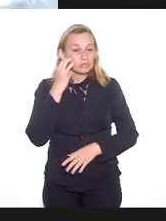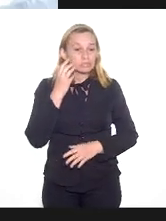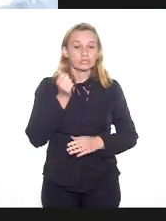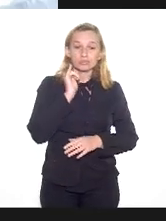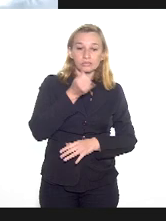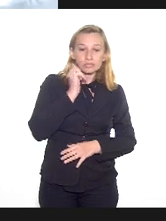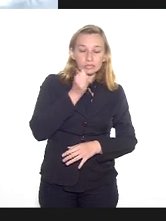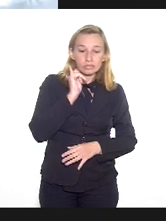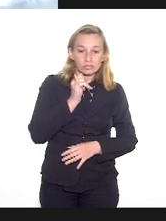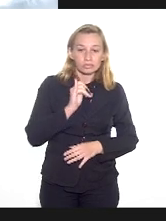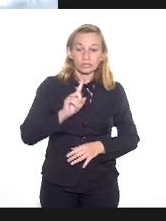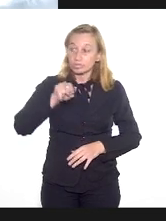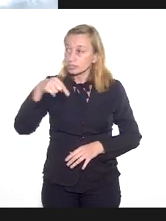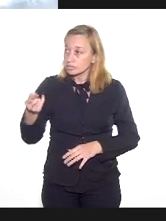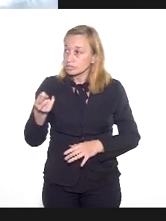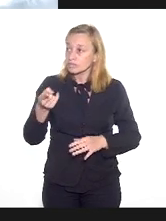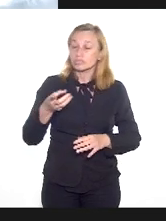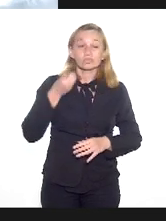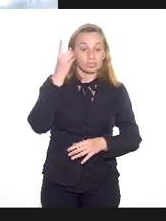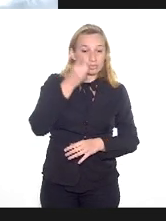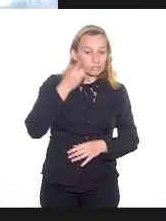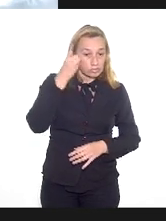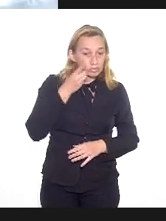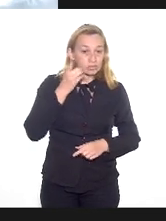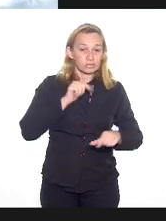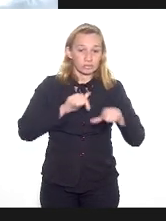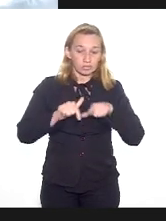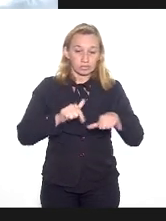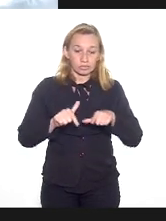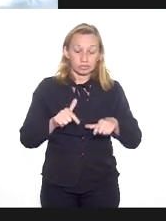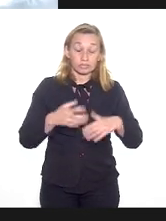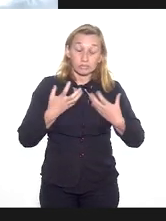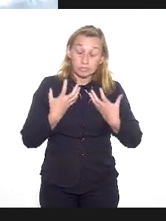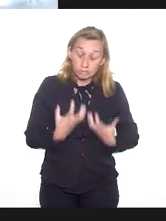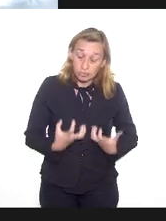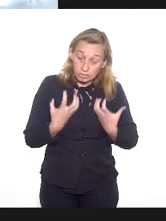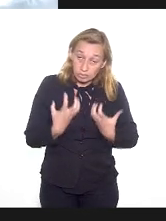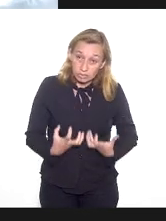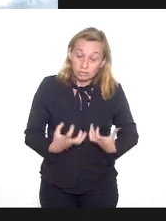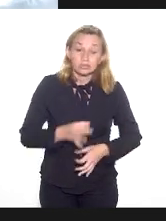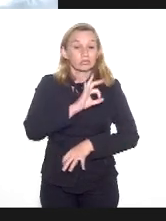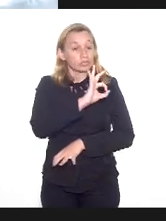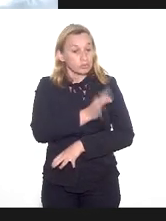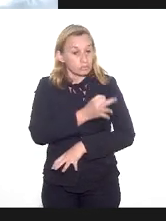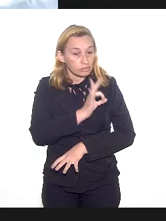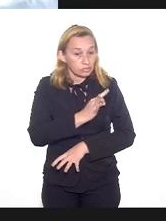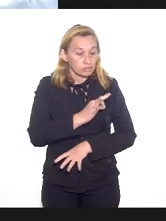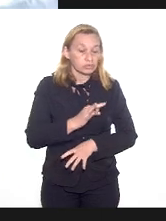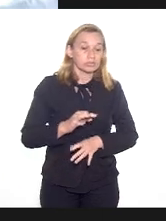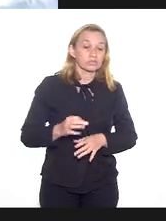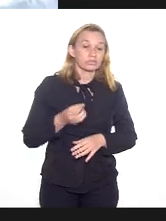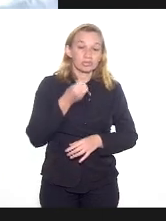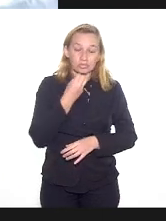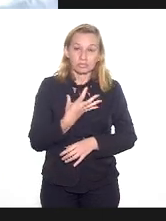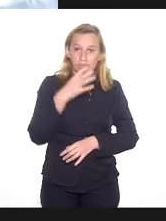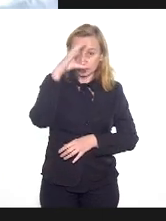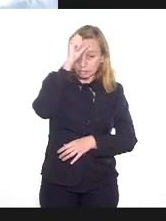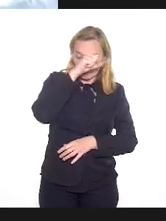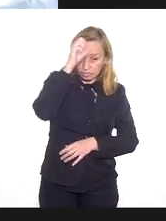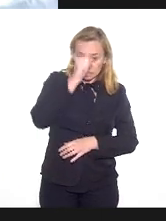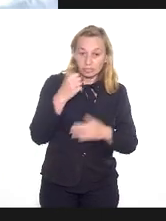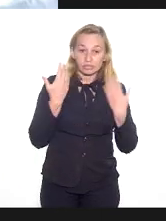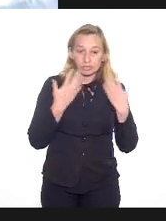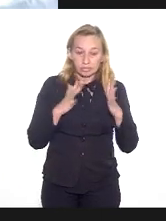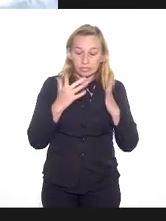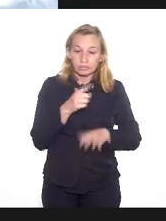pelo relatório, os demais parlamentares por esse trabalho exaustivo, que certamente foi de grande aprendizado. Parabenizar